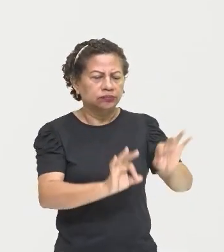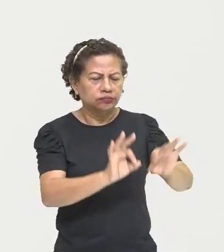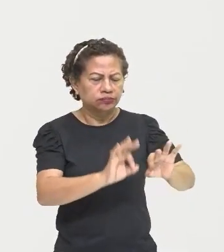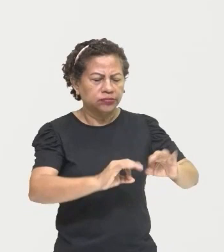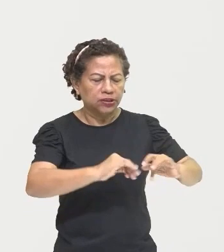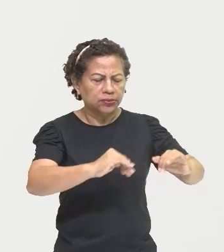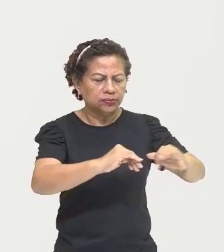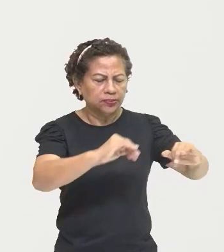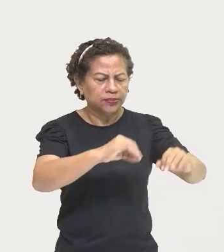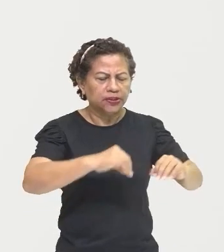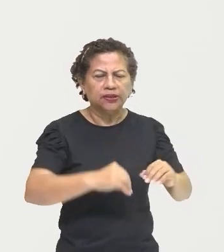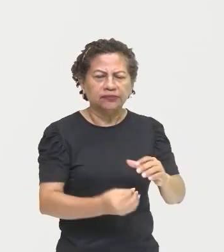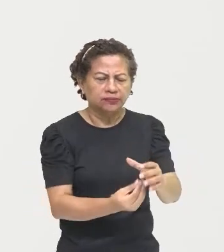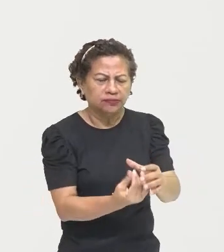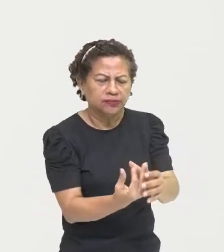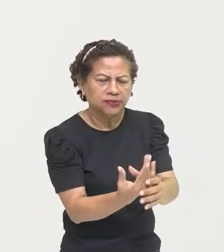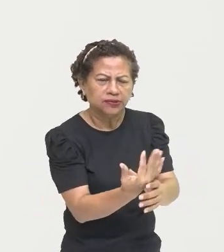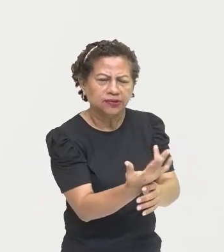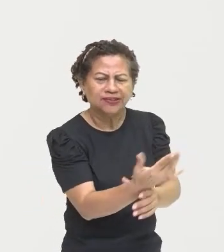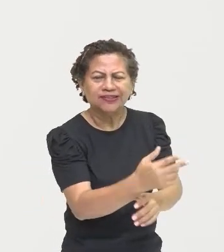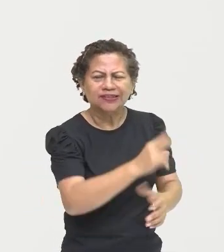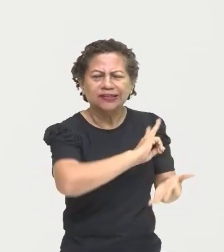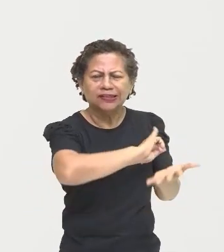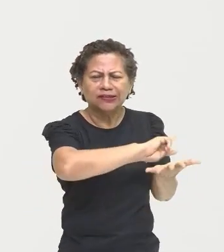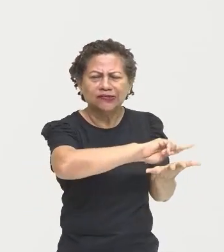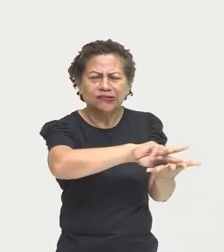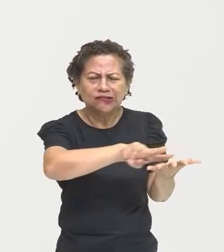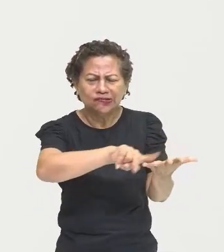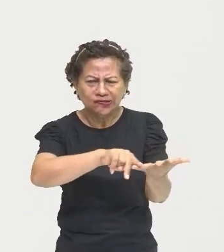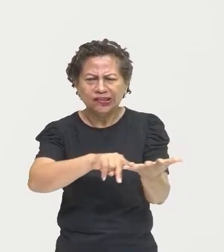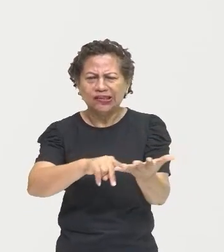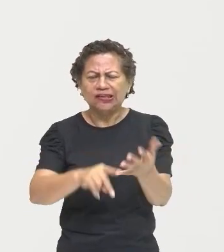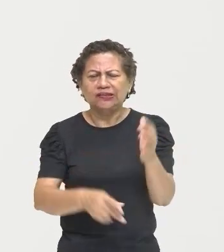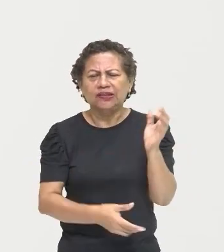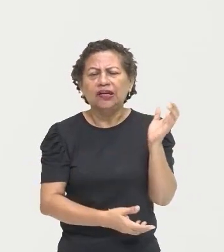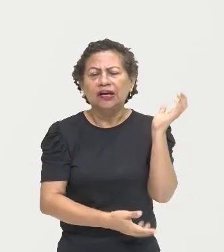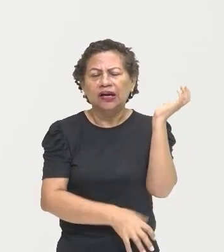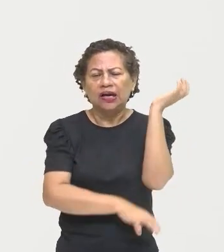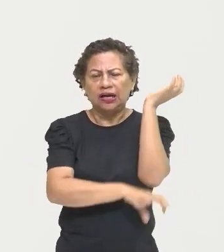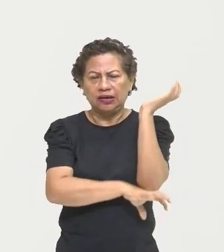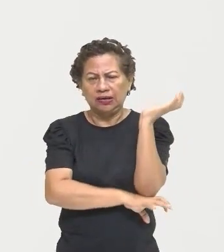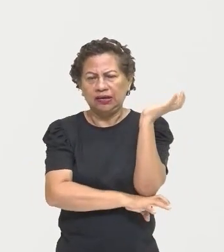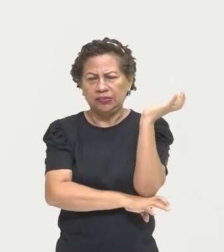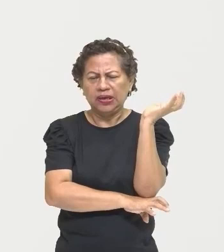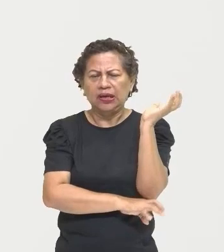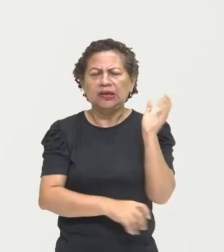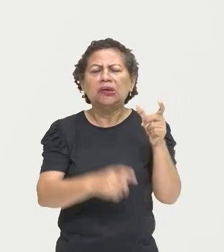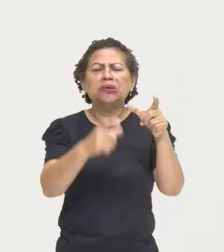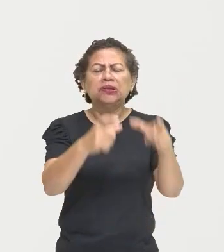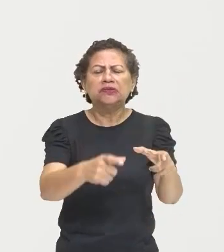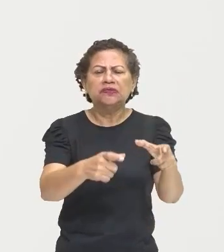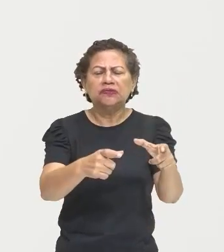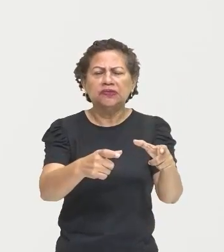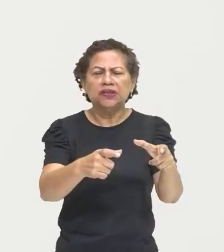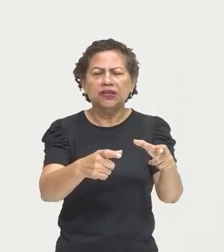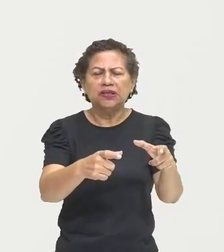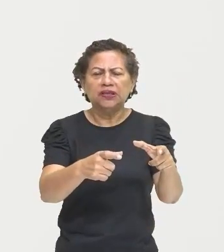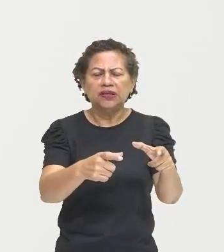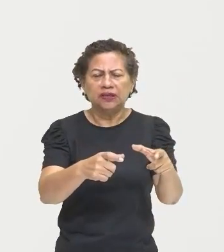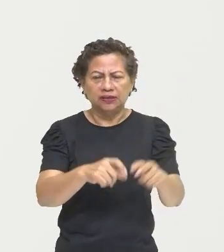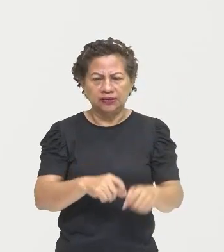minha vida. A produção abastece não só o mercado local, Novo Remanso fica em Itacoatiara, tá bom?